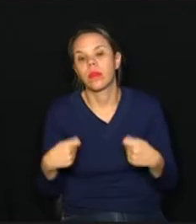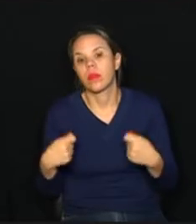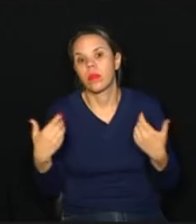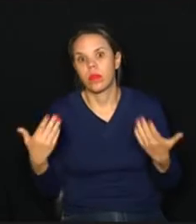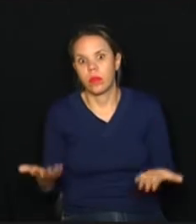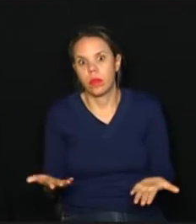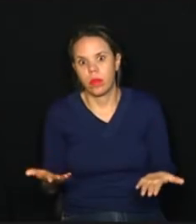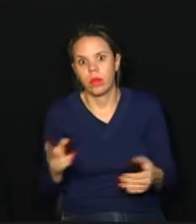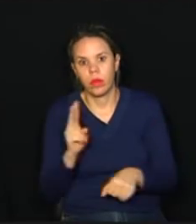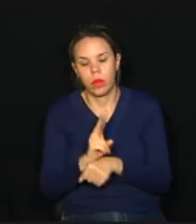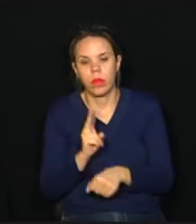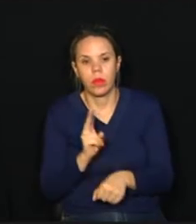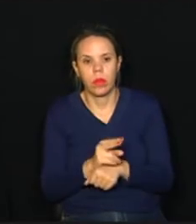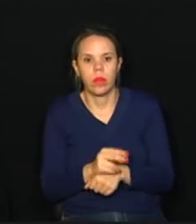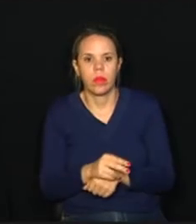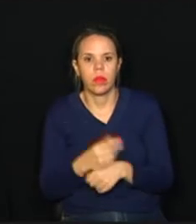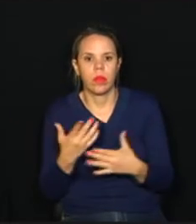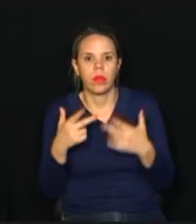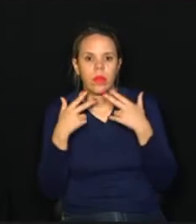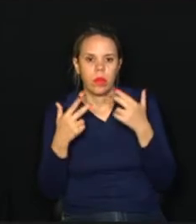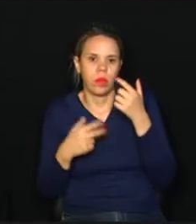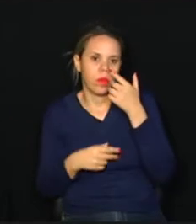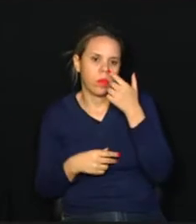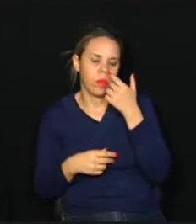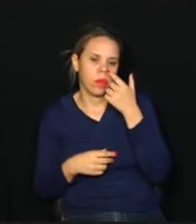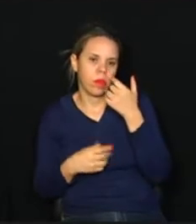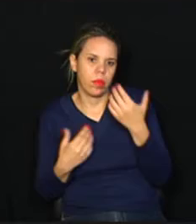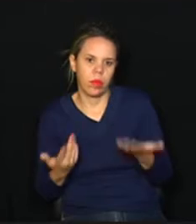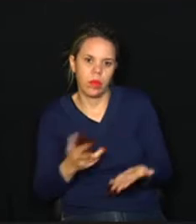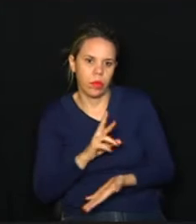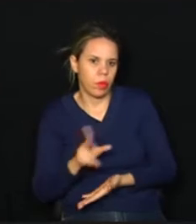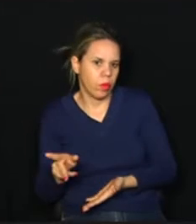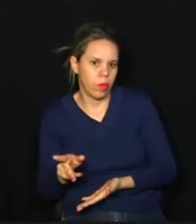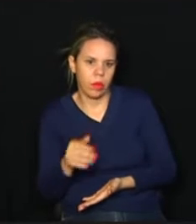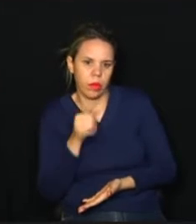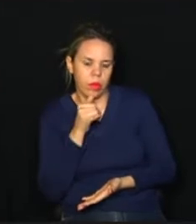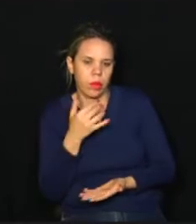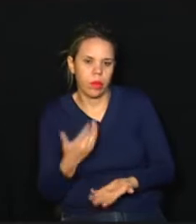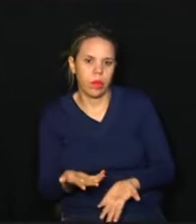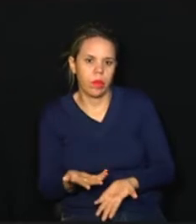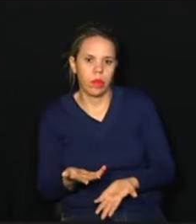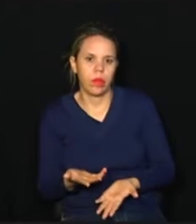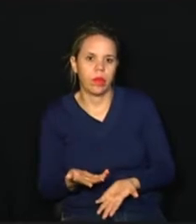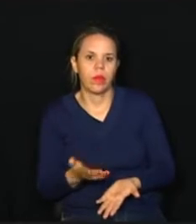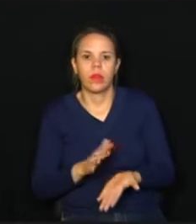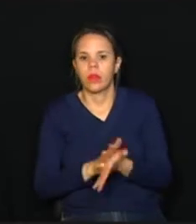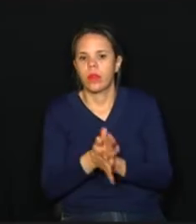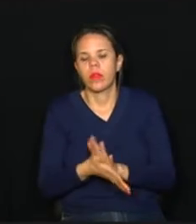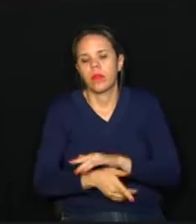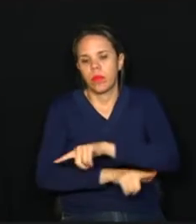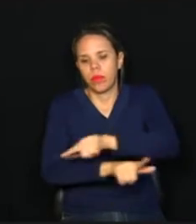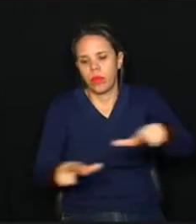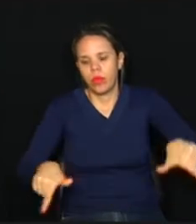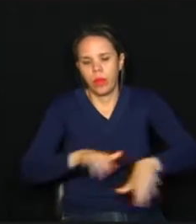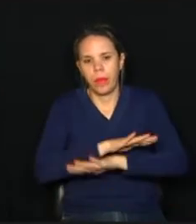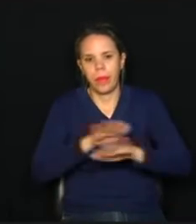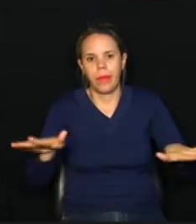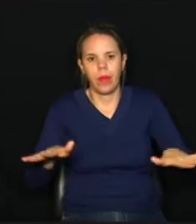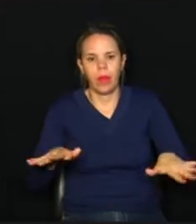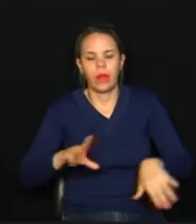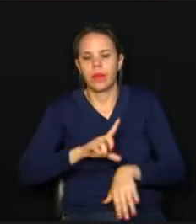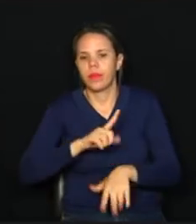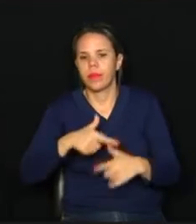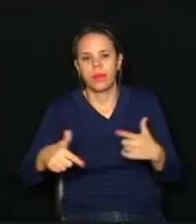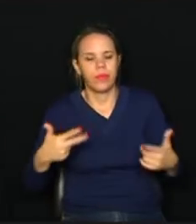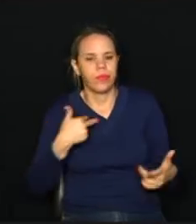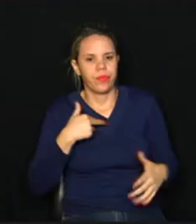necessidade da conservação. Isso é moderno. Não é moderno devastar mais. Isso está ultrapassado